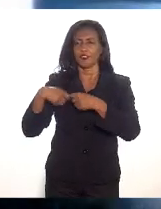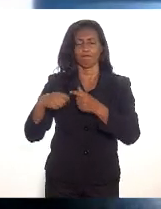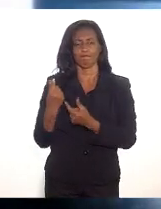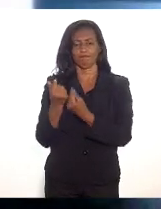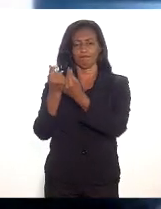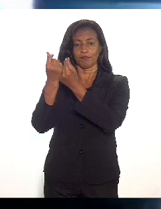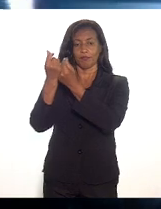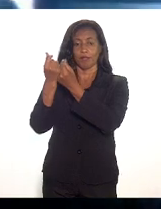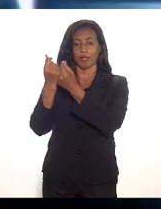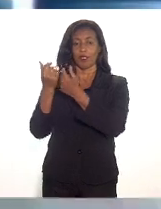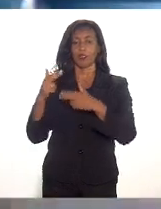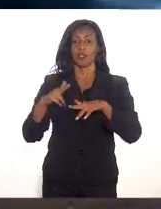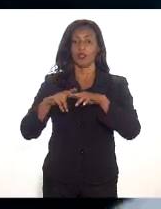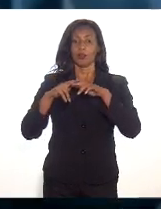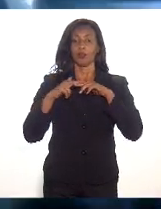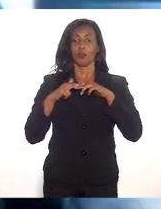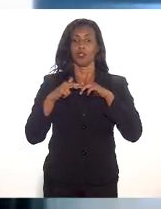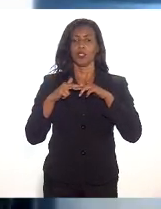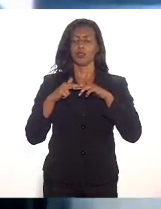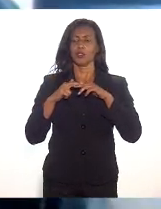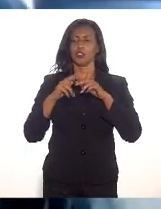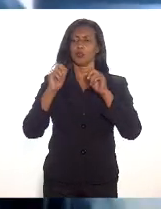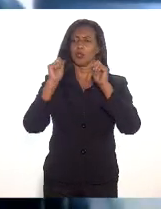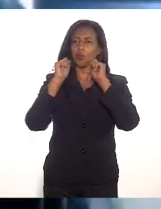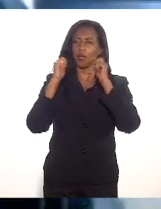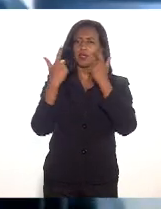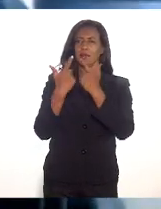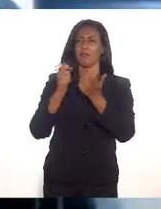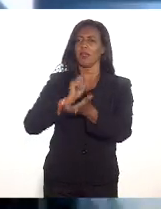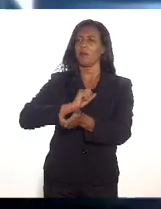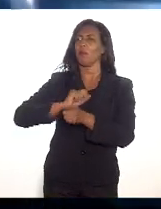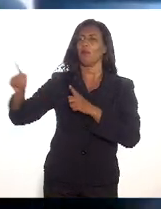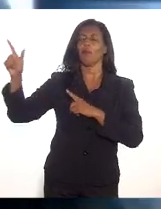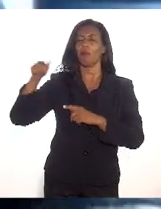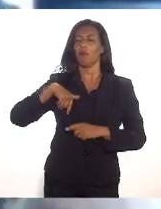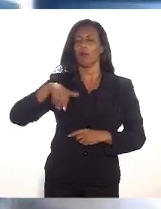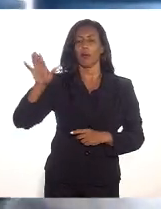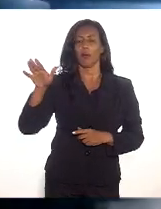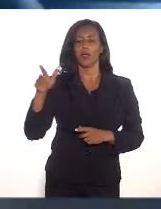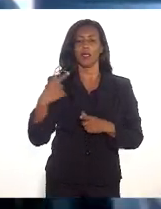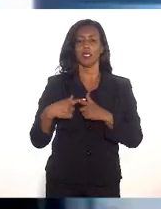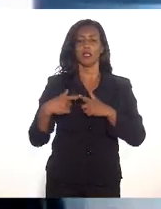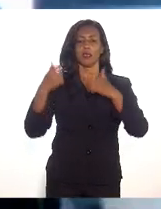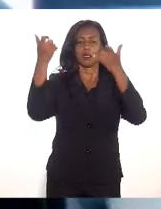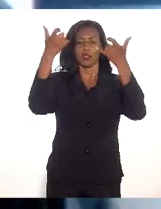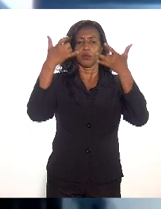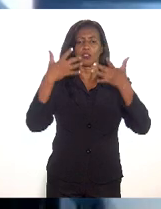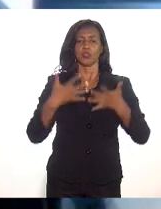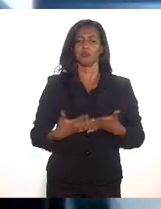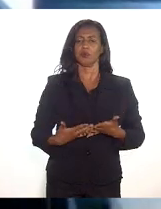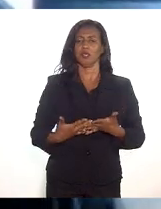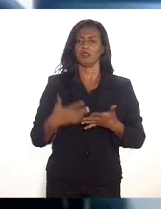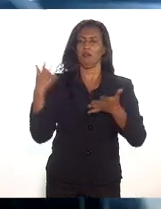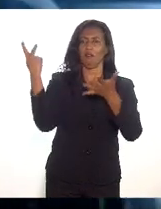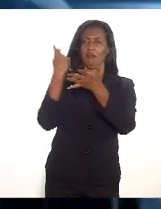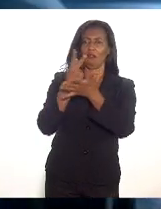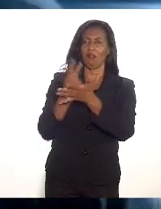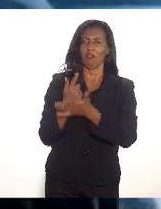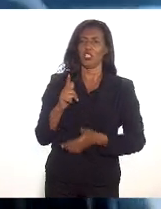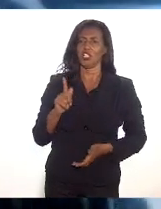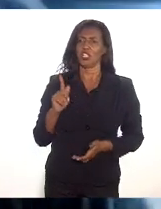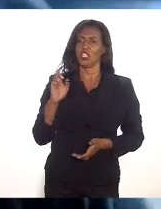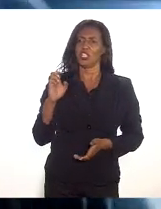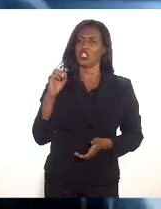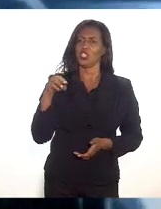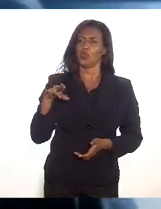gente botou da Assembleia um presidente da SEDAI para correr aqui, que deu uma explicação imbecil sobre a Geosmina e ainda